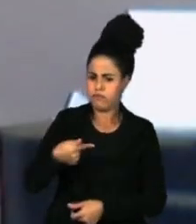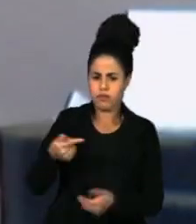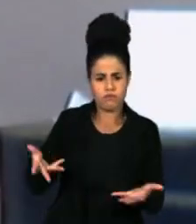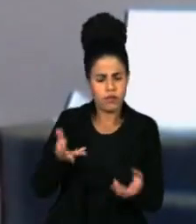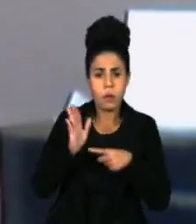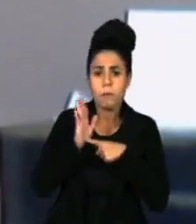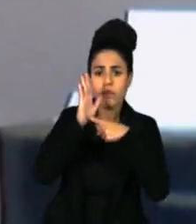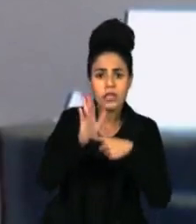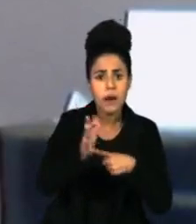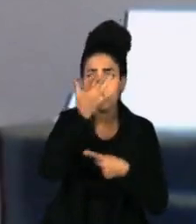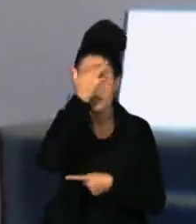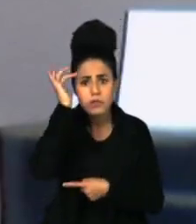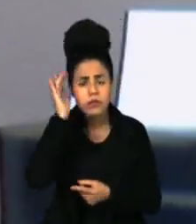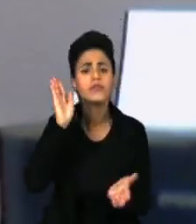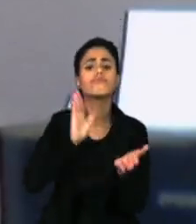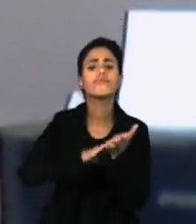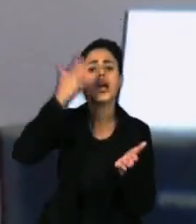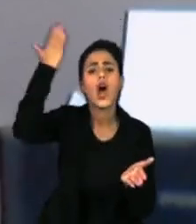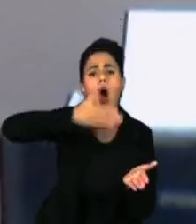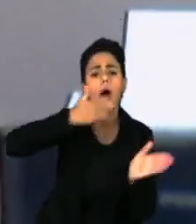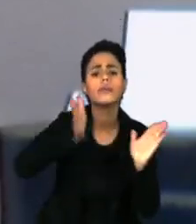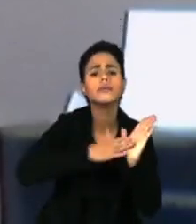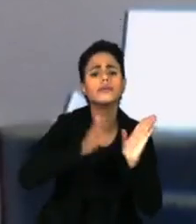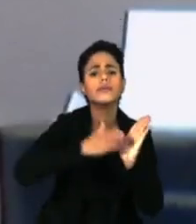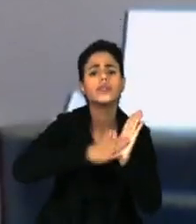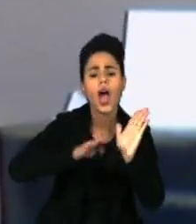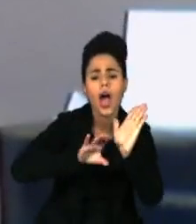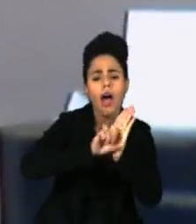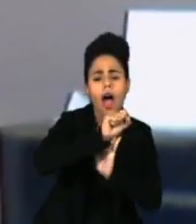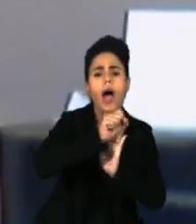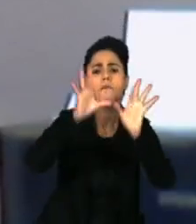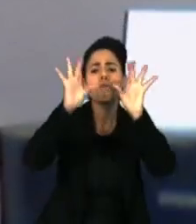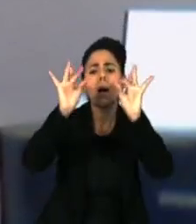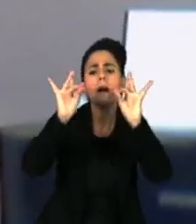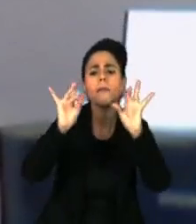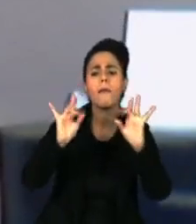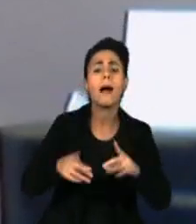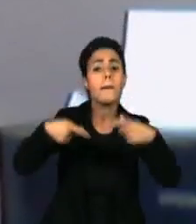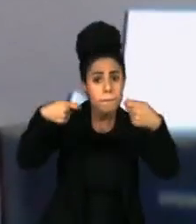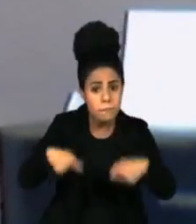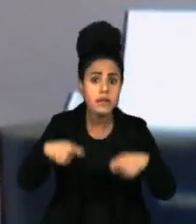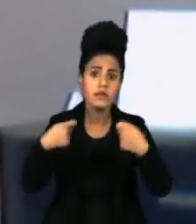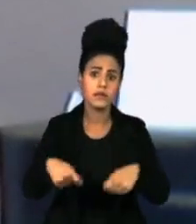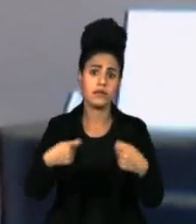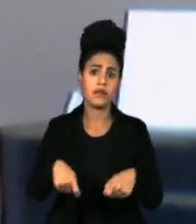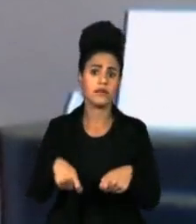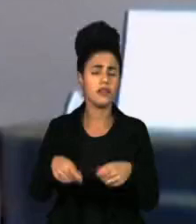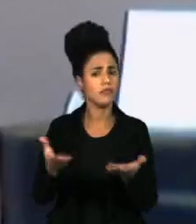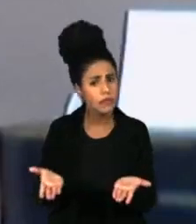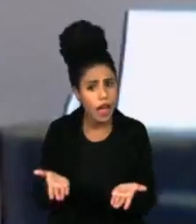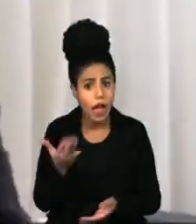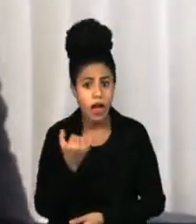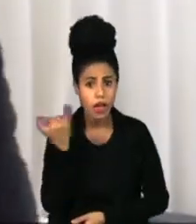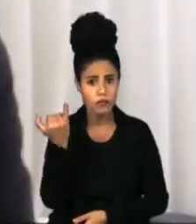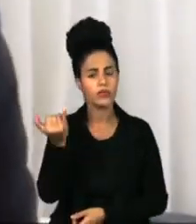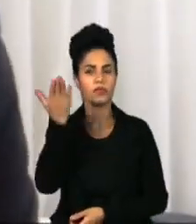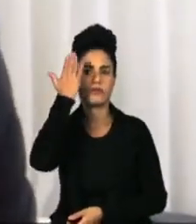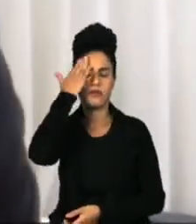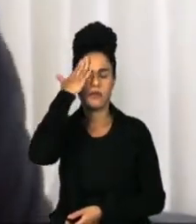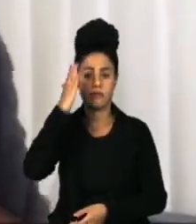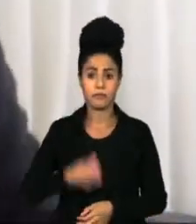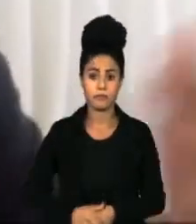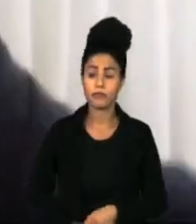para que os acionistas cobrem então o Google, porque de repente, mexendo dessa forma, né, financeiramente, o Google nos atende. Para